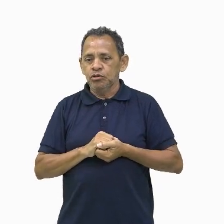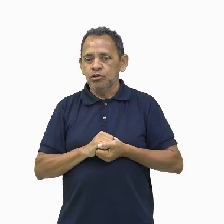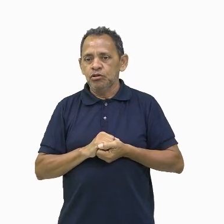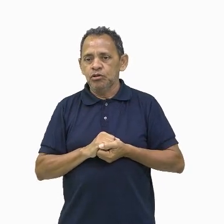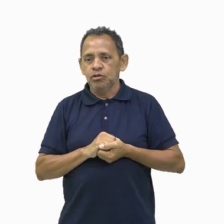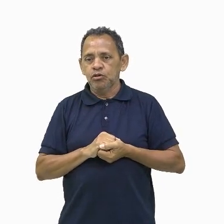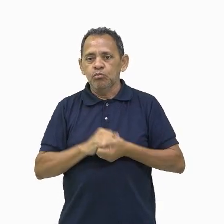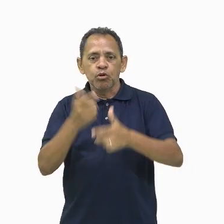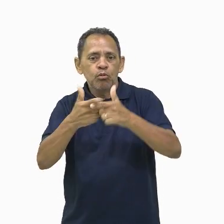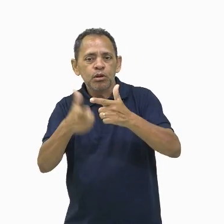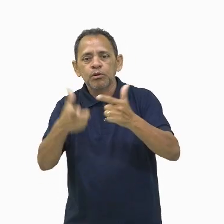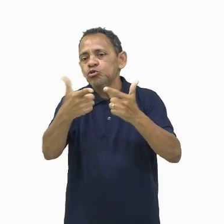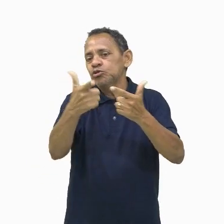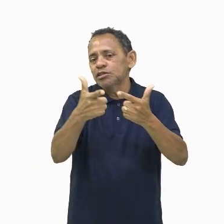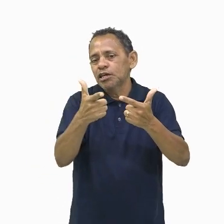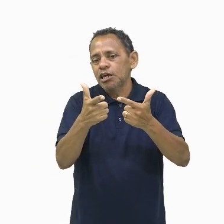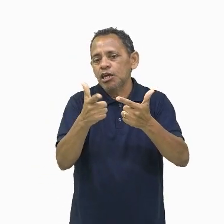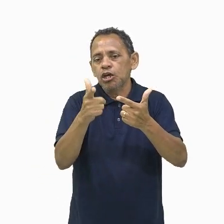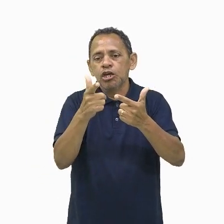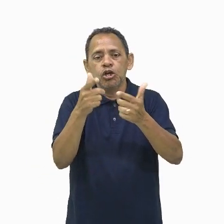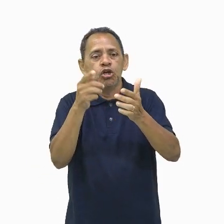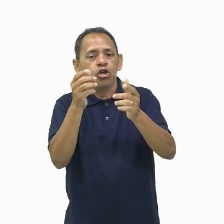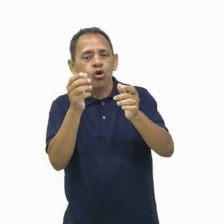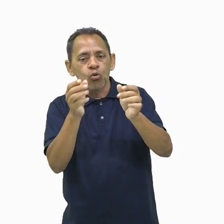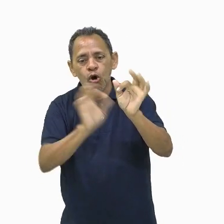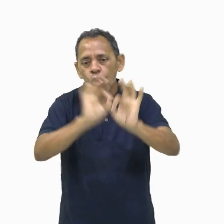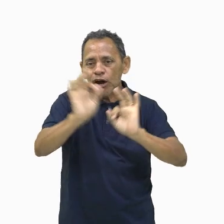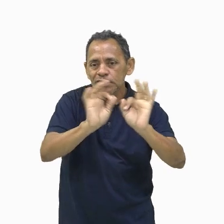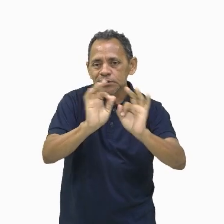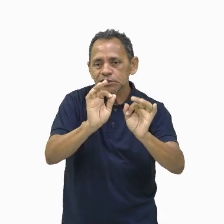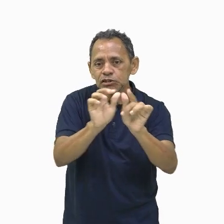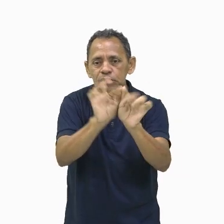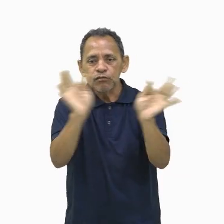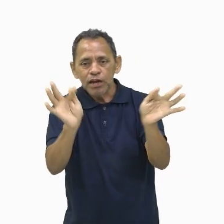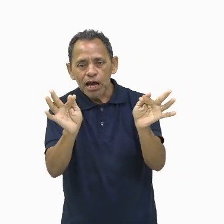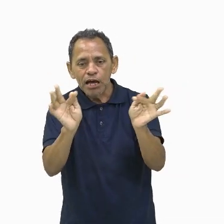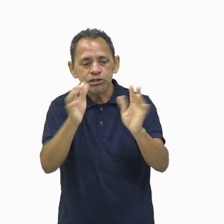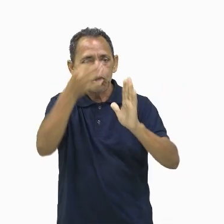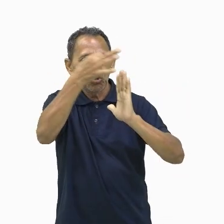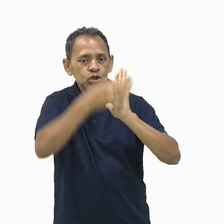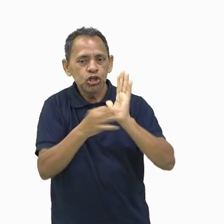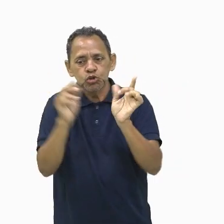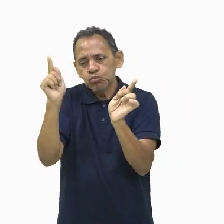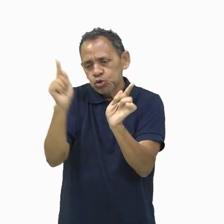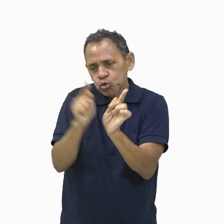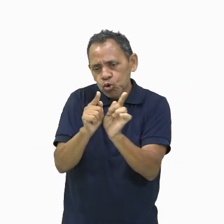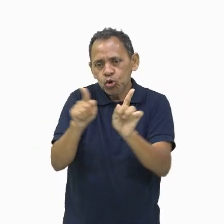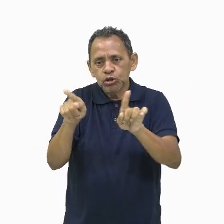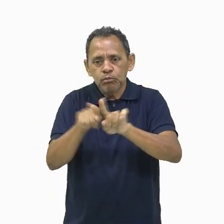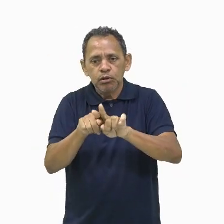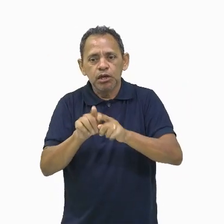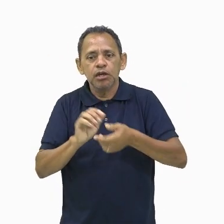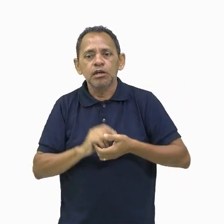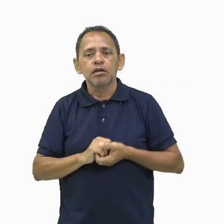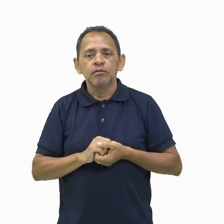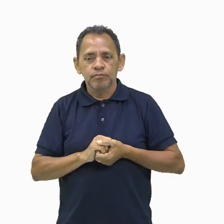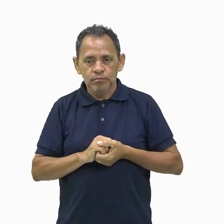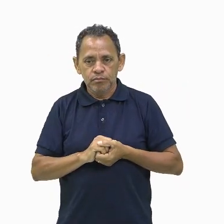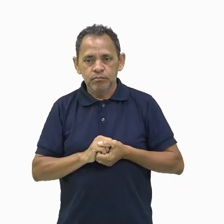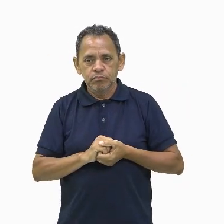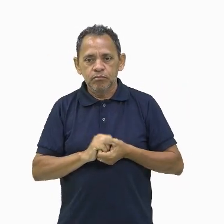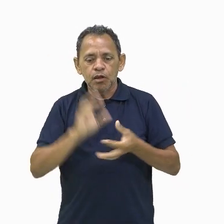E, nesse sentido, vou ter um texto menor, mais conciso E, a depender da